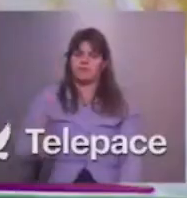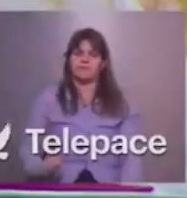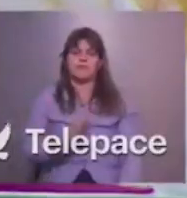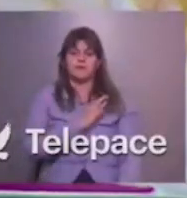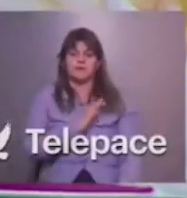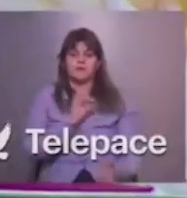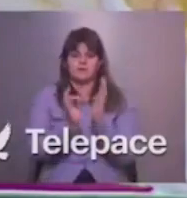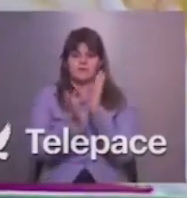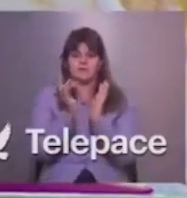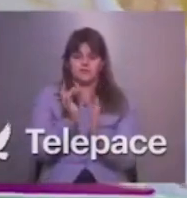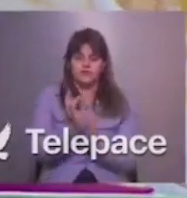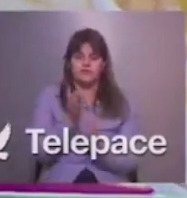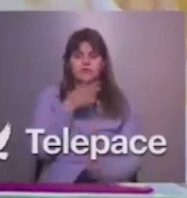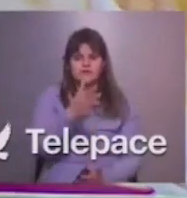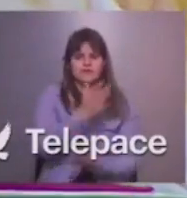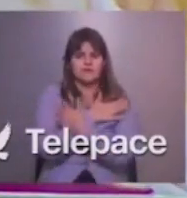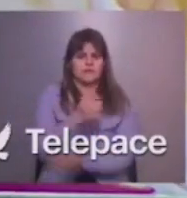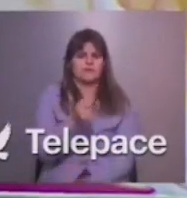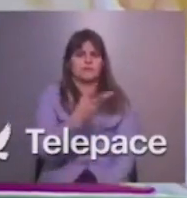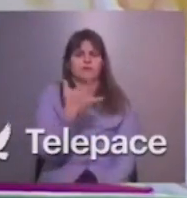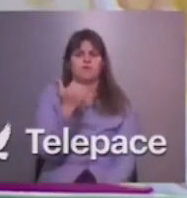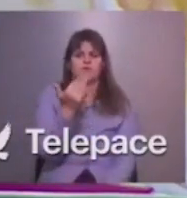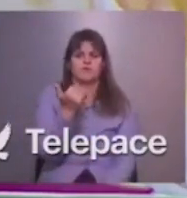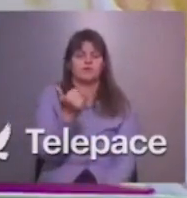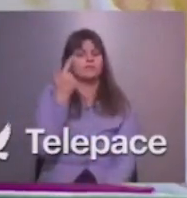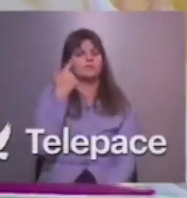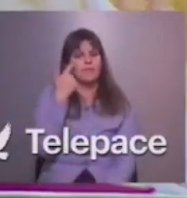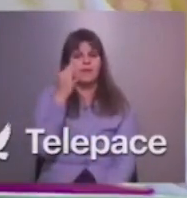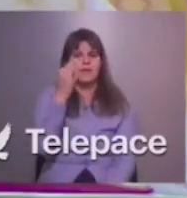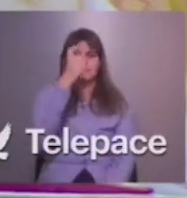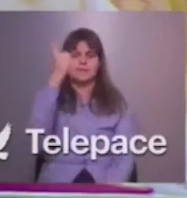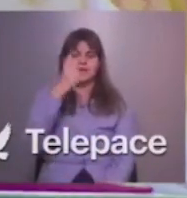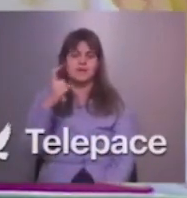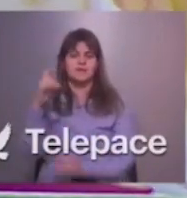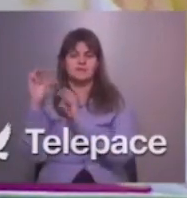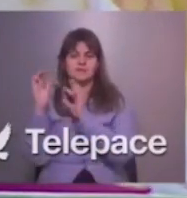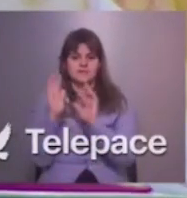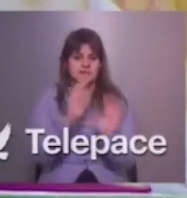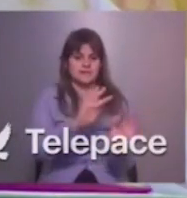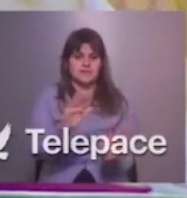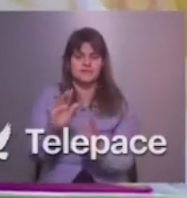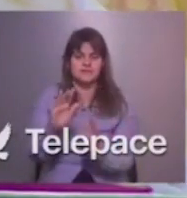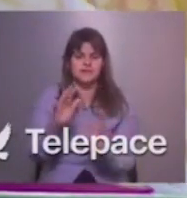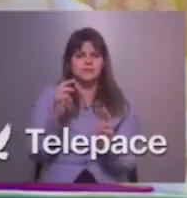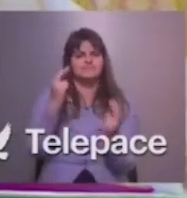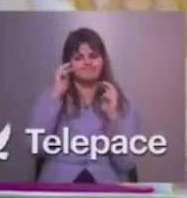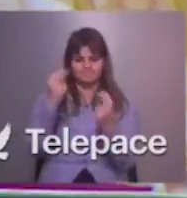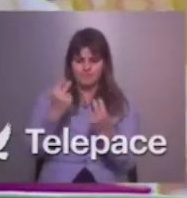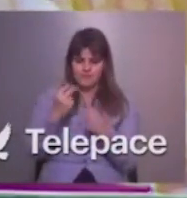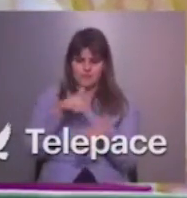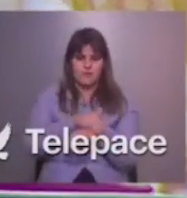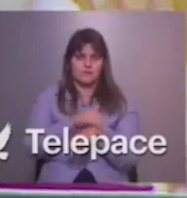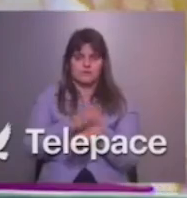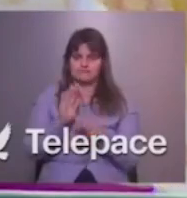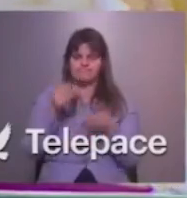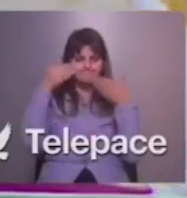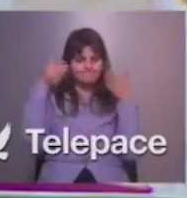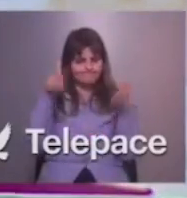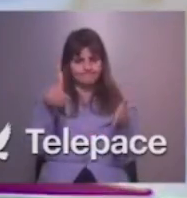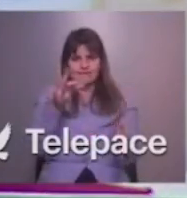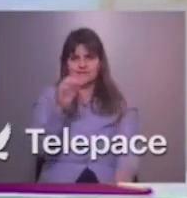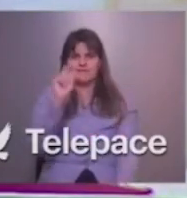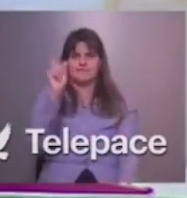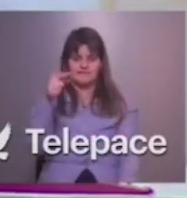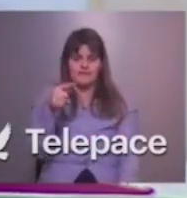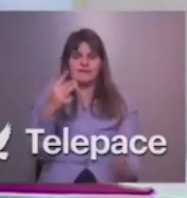Senhor Jesus Cristo, que disseste aos vossos apóstolos: deixo-vos a paz, dou-vos a minha paz. Não olheis os nossos pecados, mas a fé da vossa